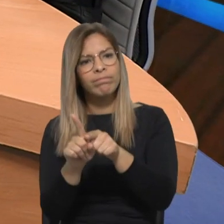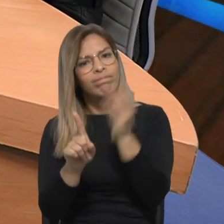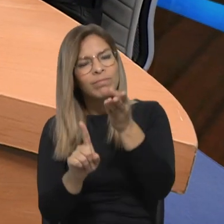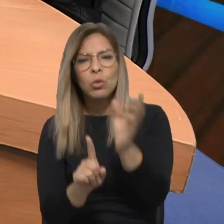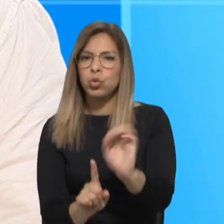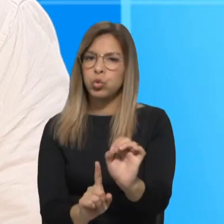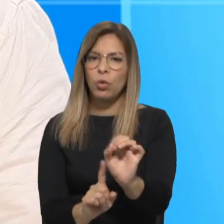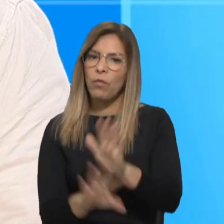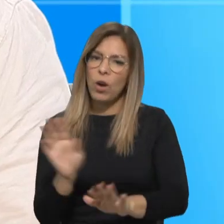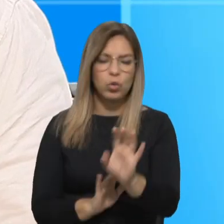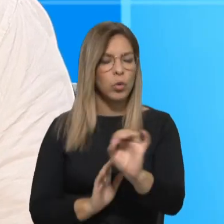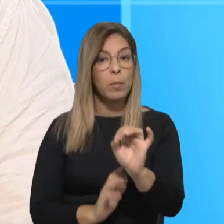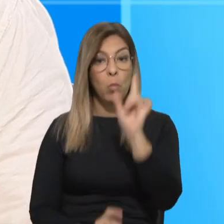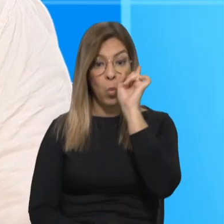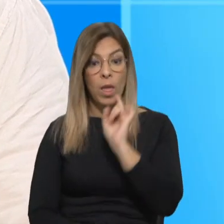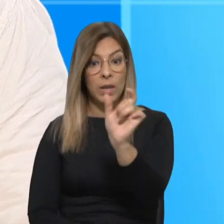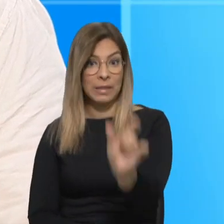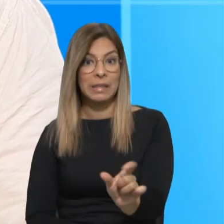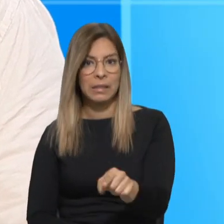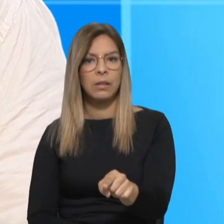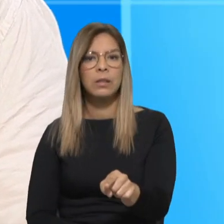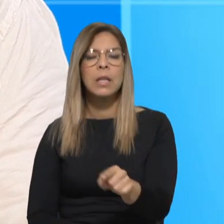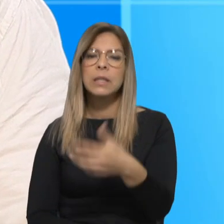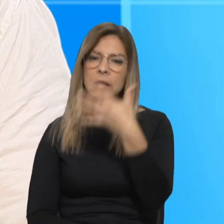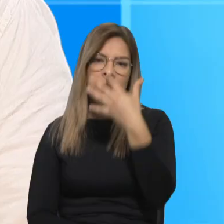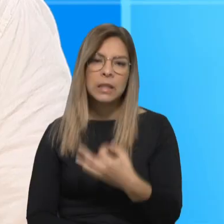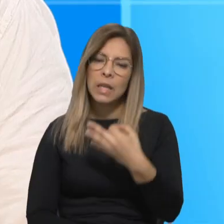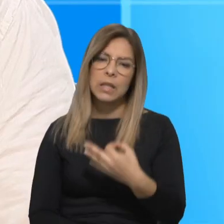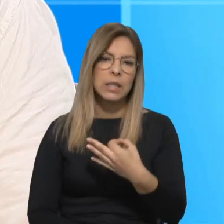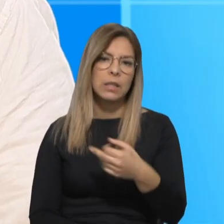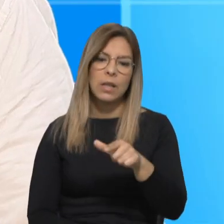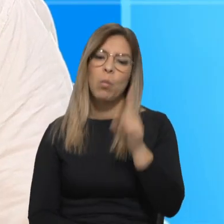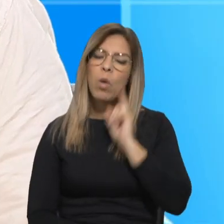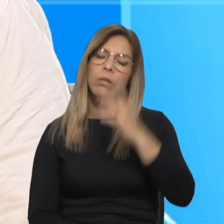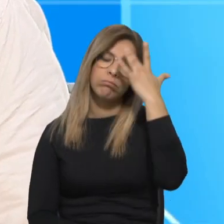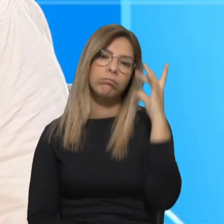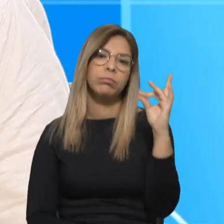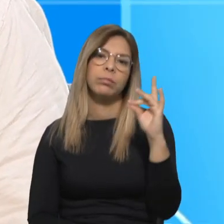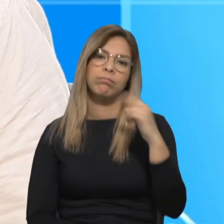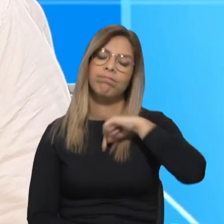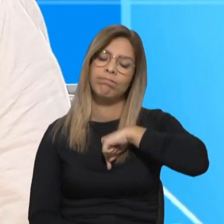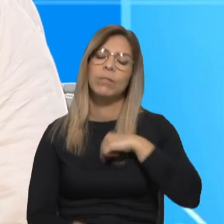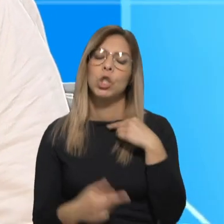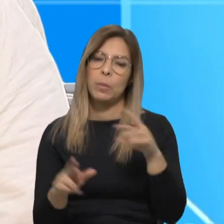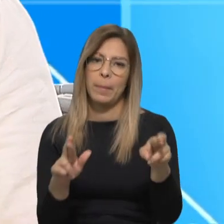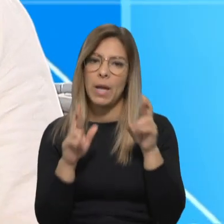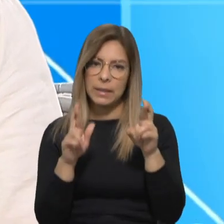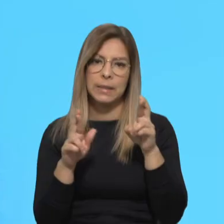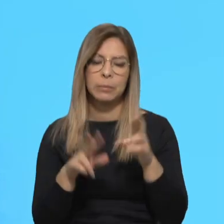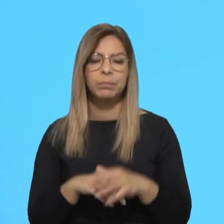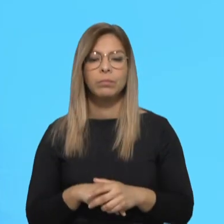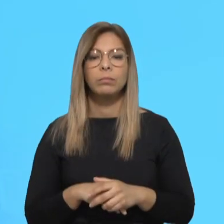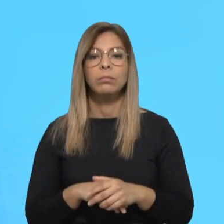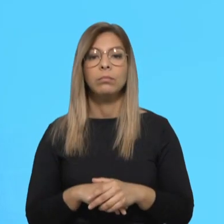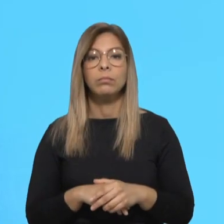mulher, com as letras todas bem evidenciadas, esperança. Porque sempre com esse